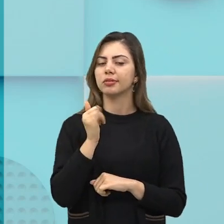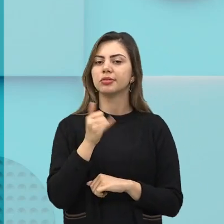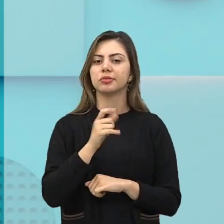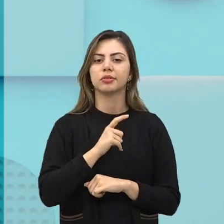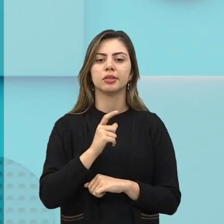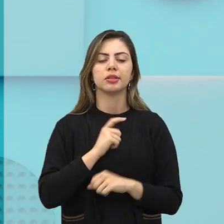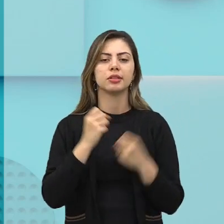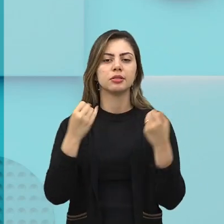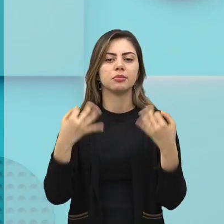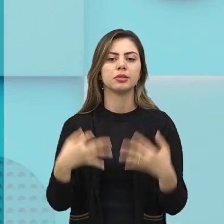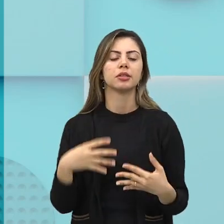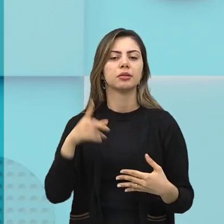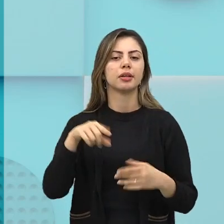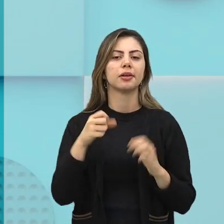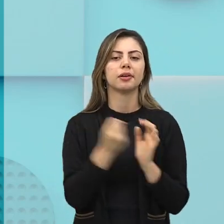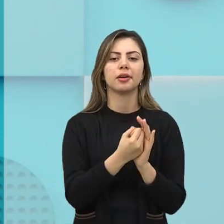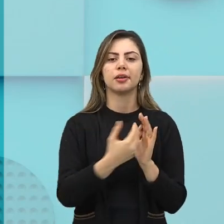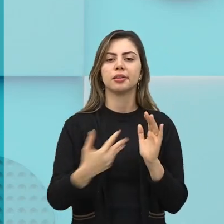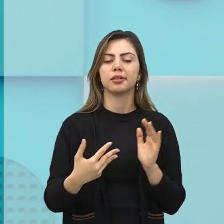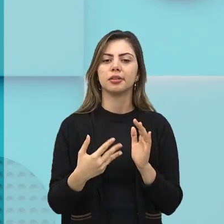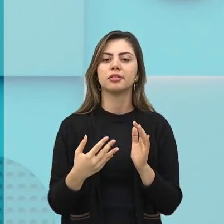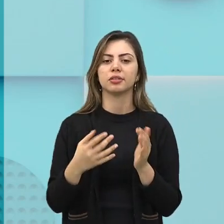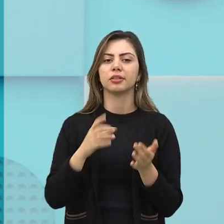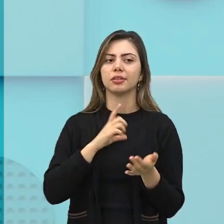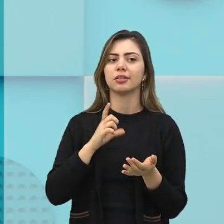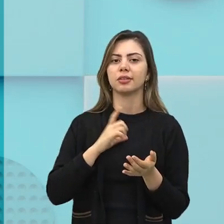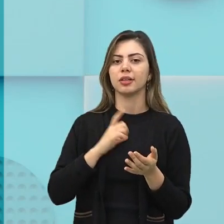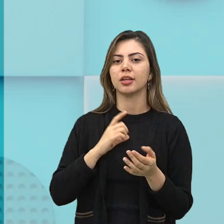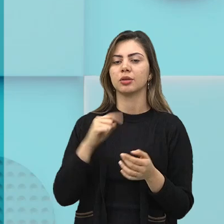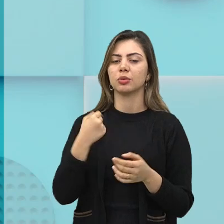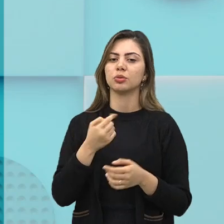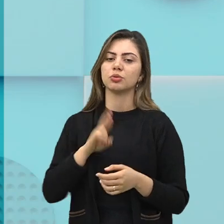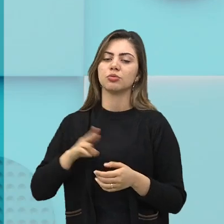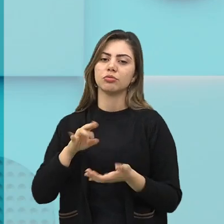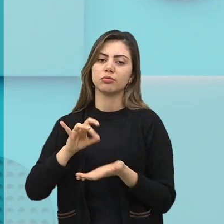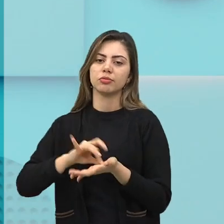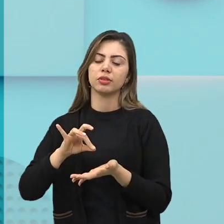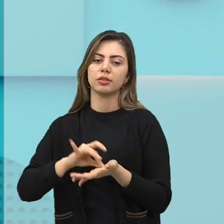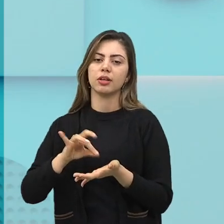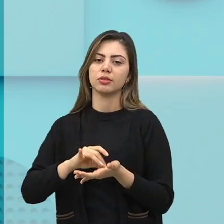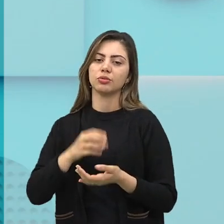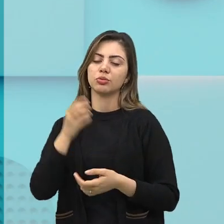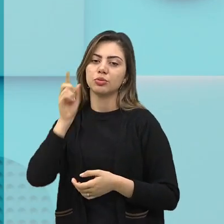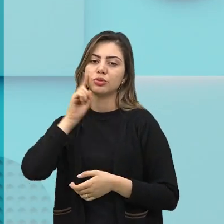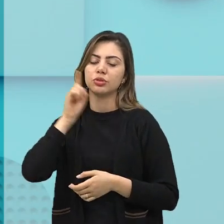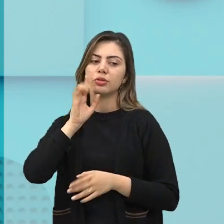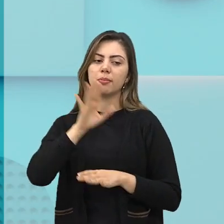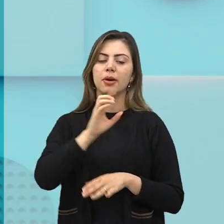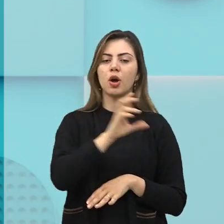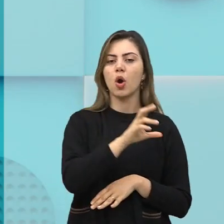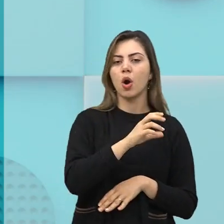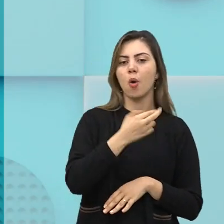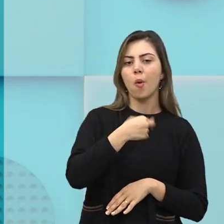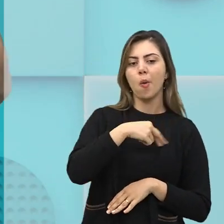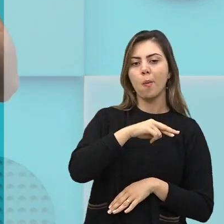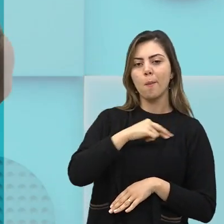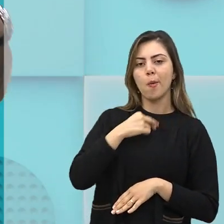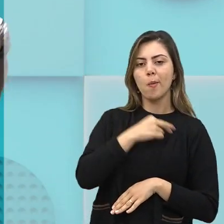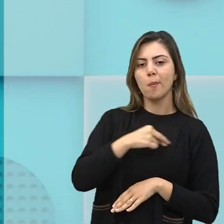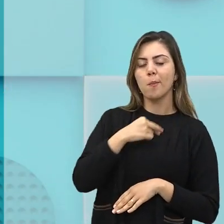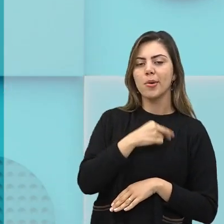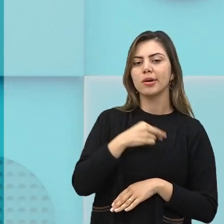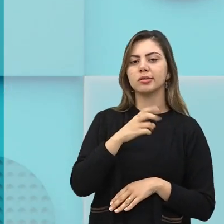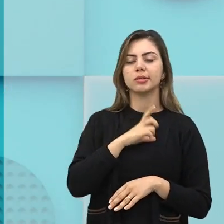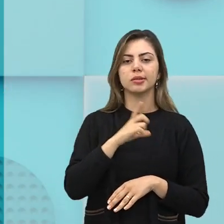justamente sobre aspectos muito ligados à realidade. A gente já sabe que romances, por exemplo, são narrativas mais longas, em que nós temos